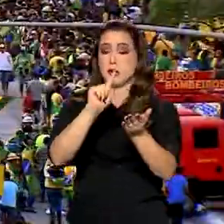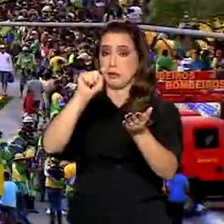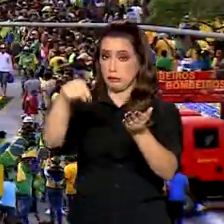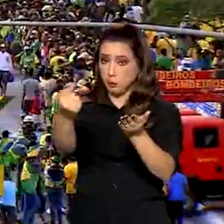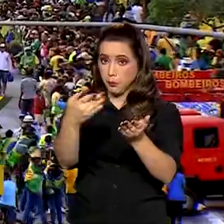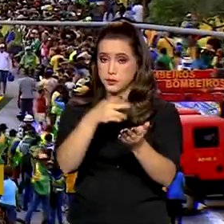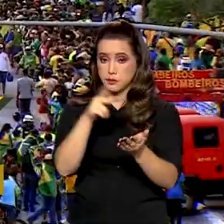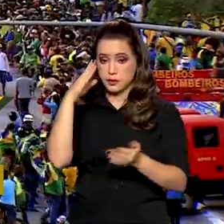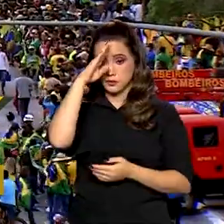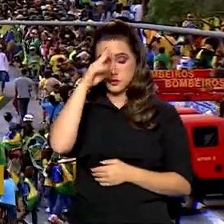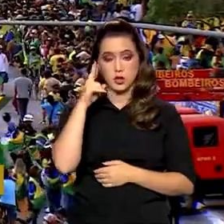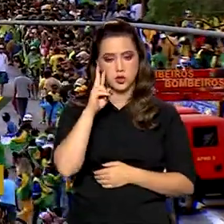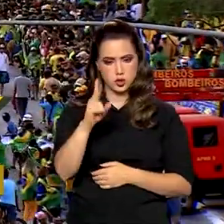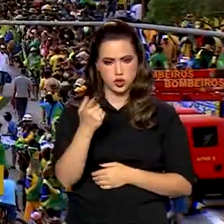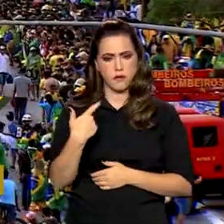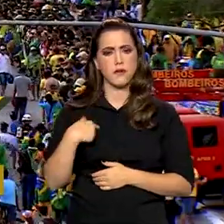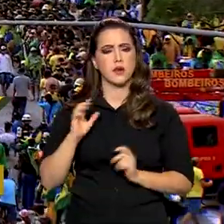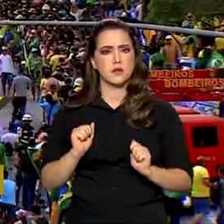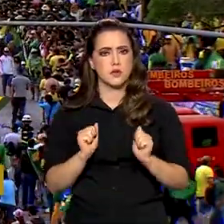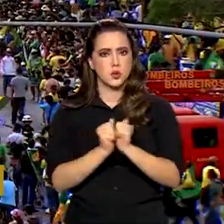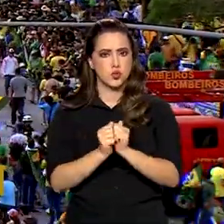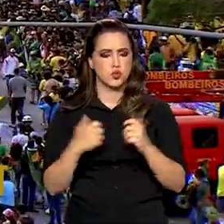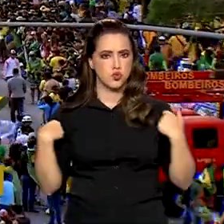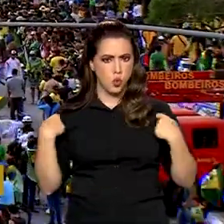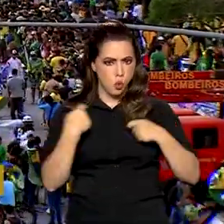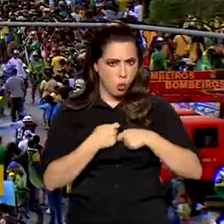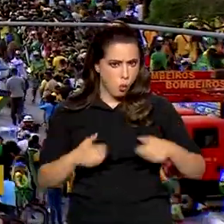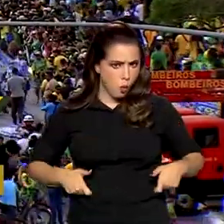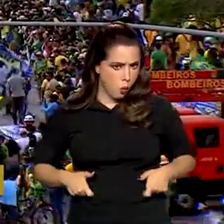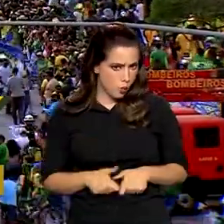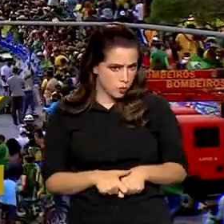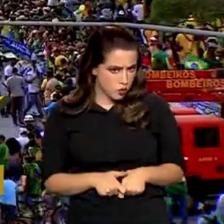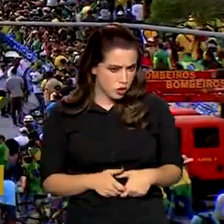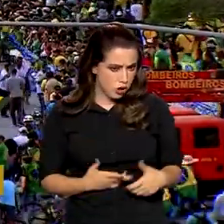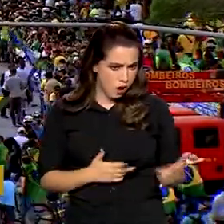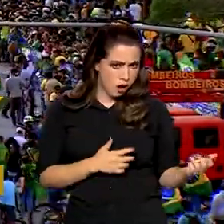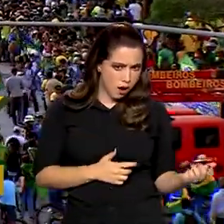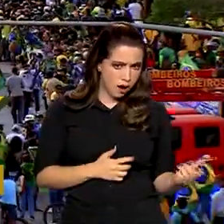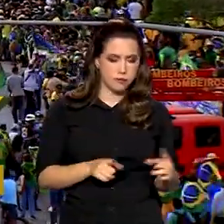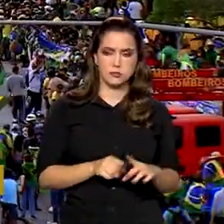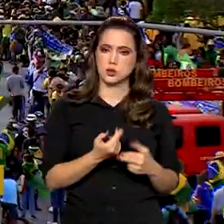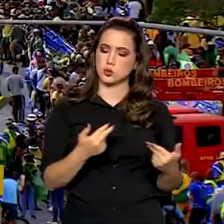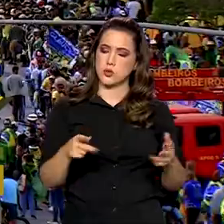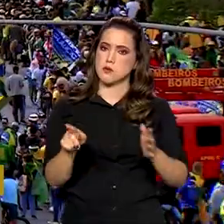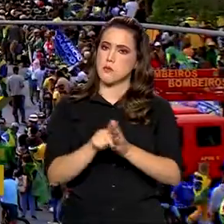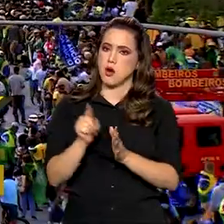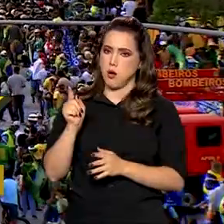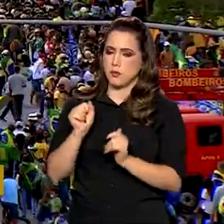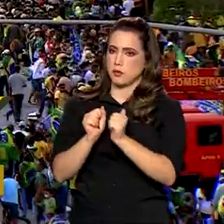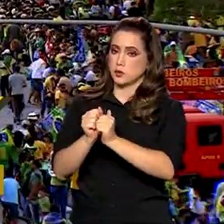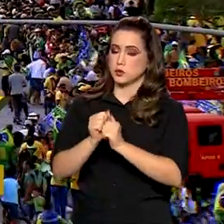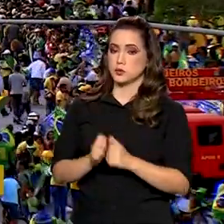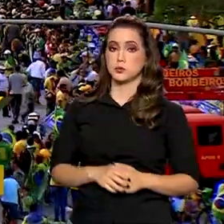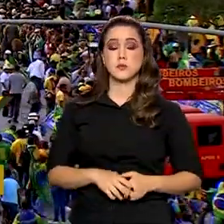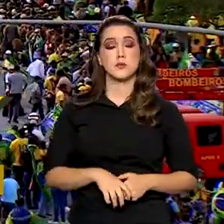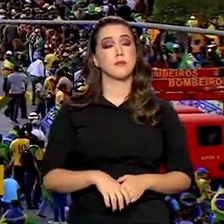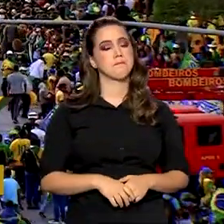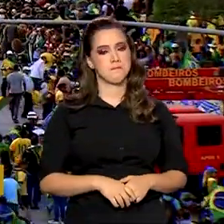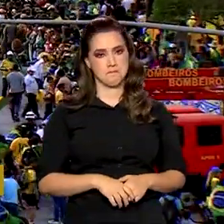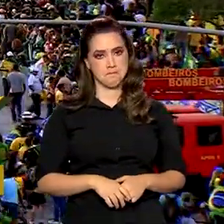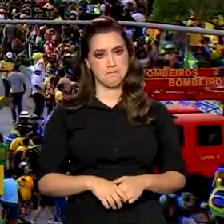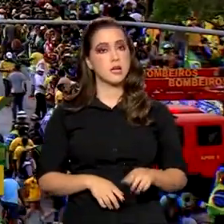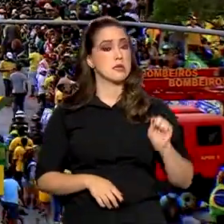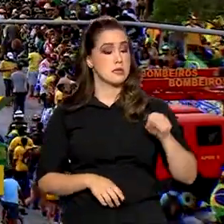viu que vem carregado mesmo, né? Muito peso, inclusive. Muito peso. É uma mochila de grande capacidade, porque essa tropa, ela vai